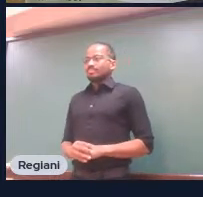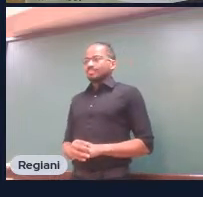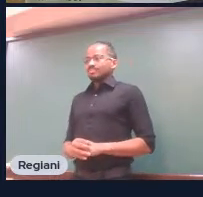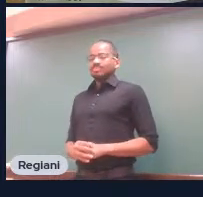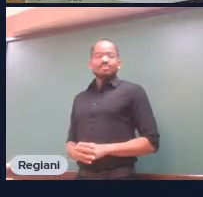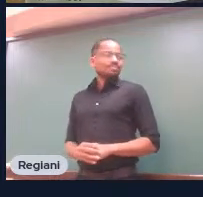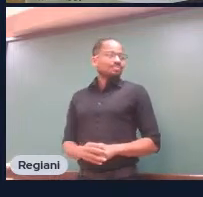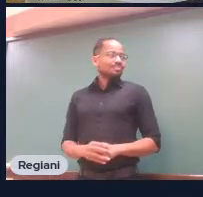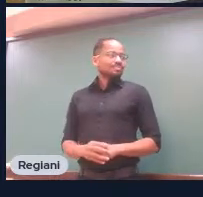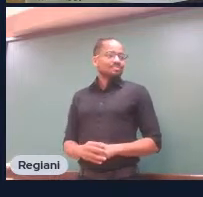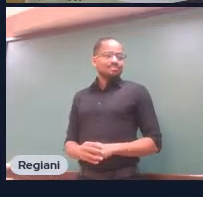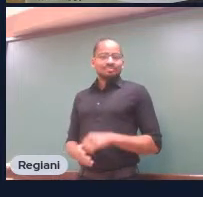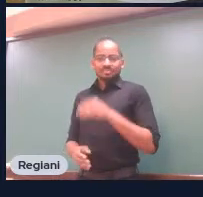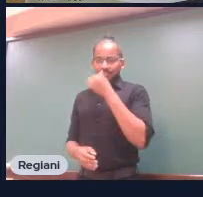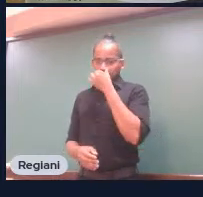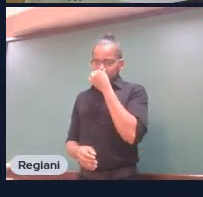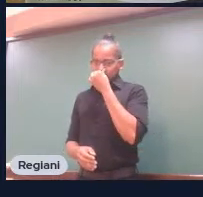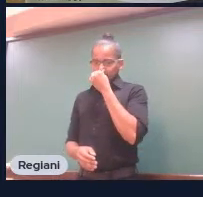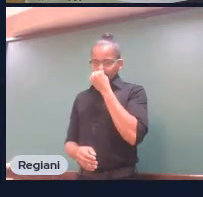Go.